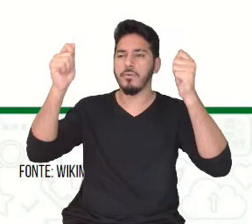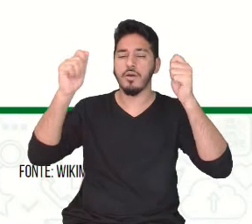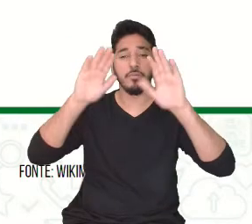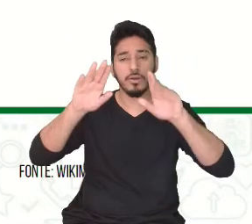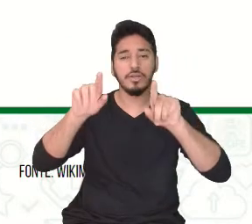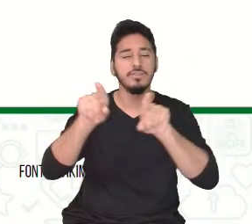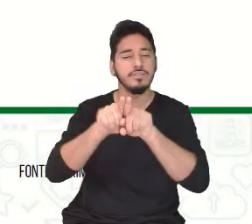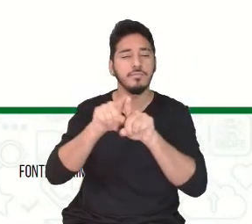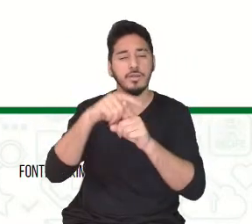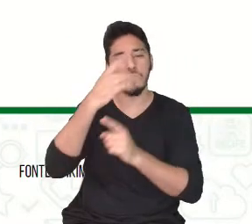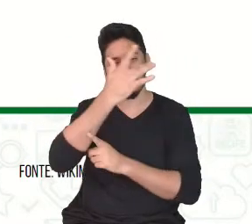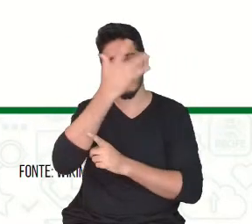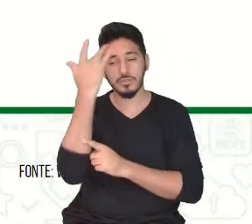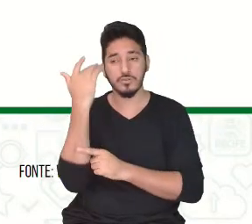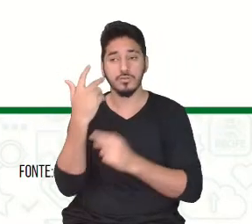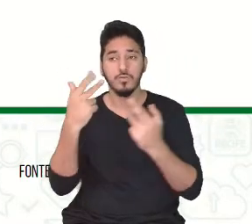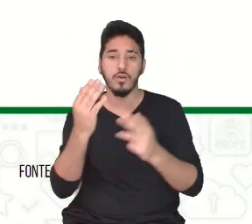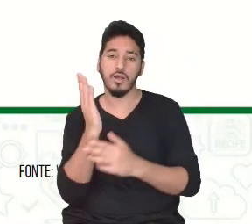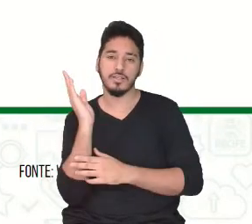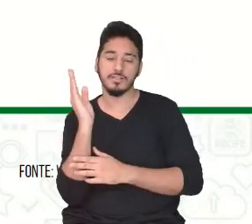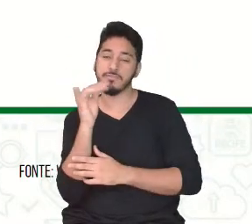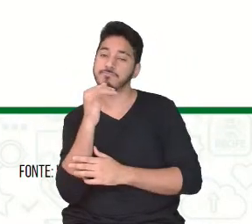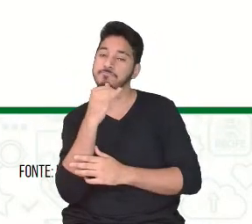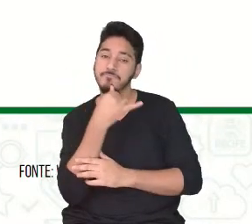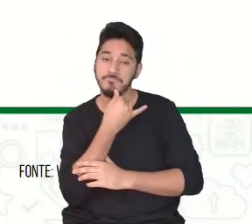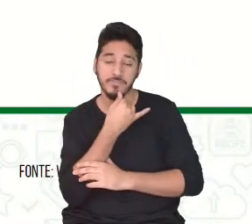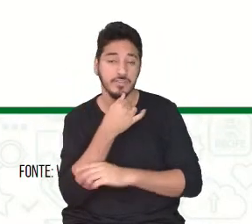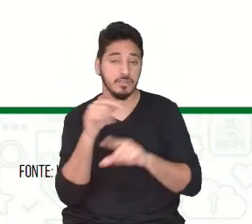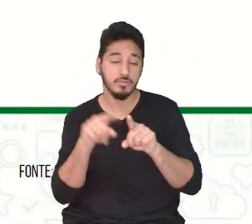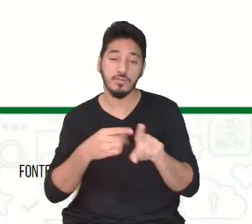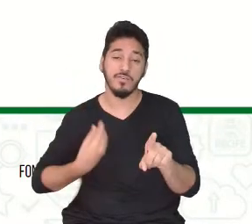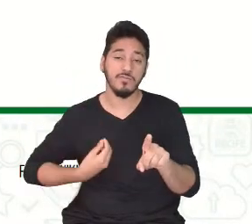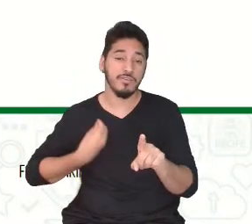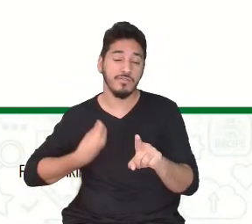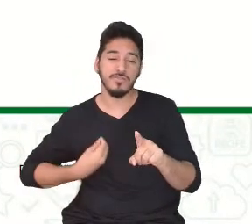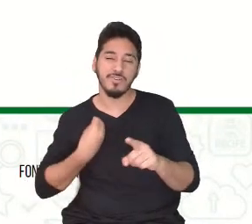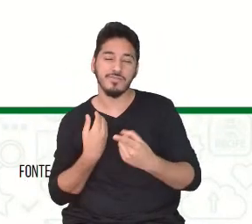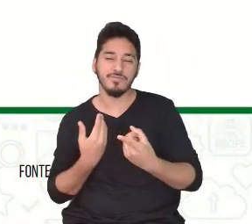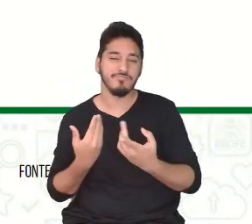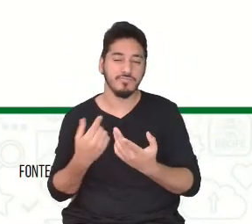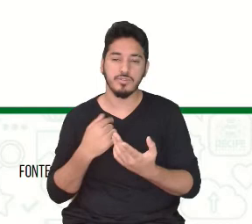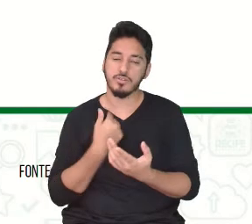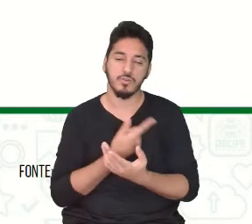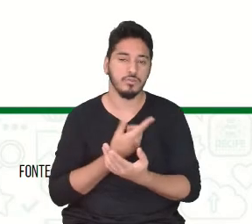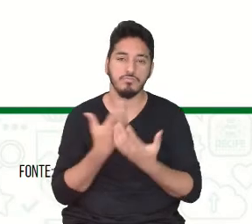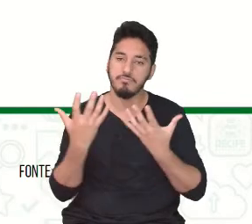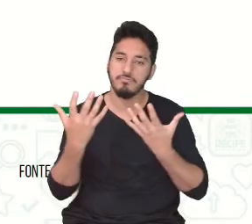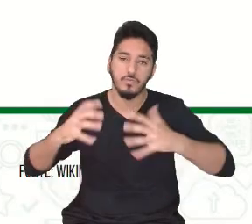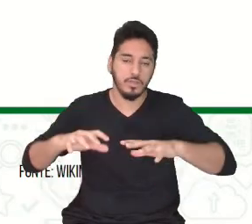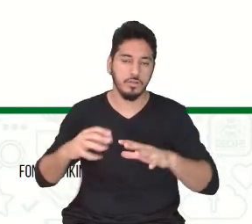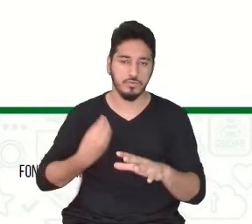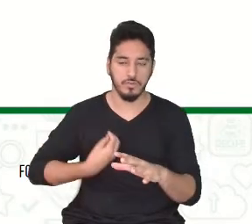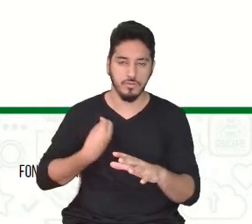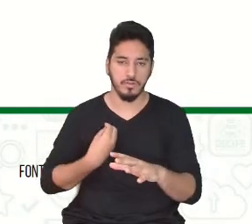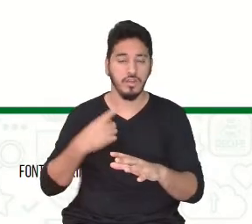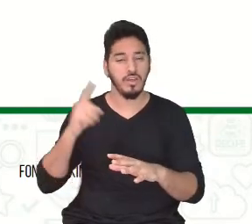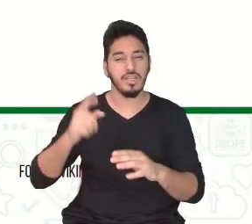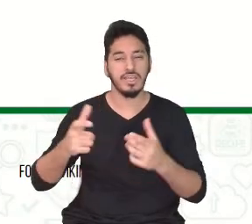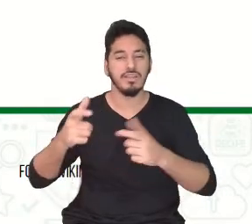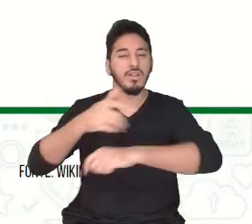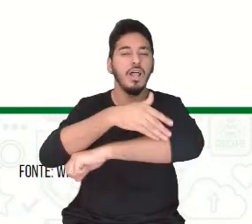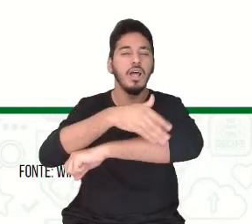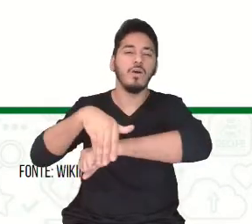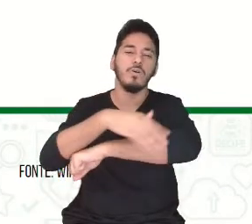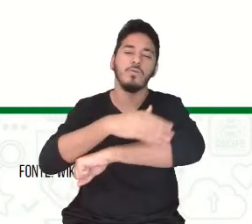se faz por pessoas como essa, que infelizmente estão vivendo algo que nenhum de nós gostaríamos de viver, que é viver em situação de